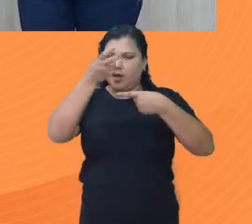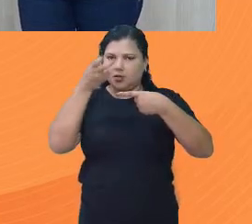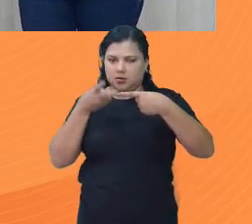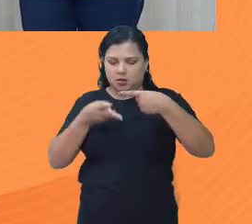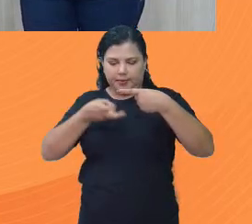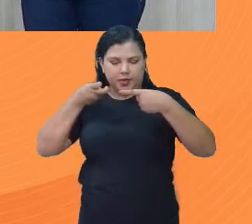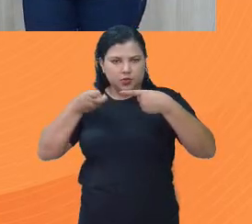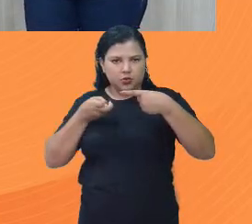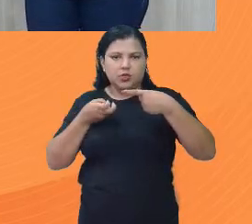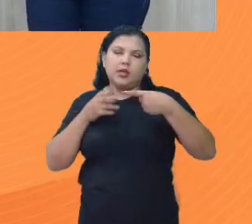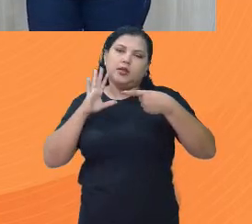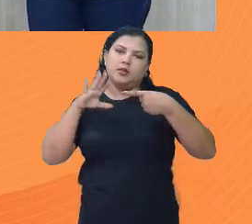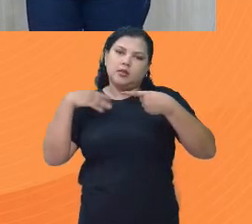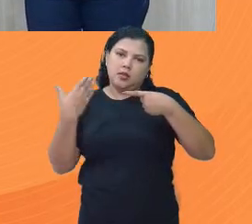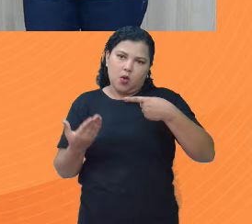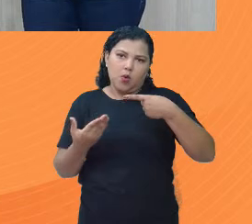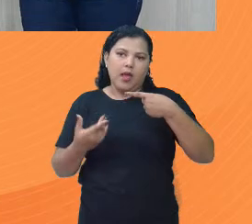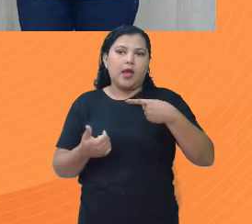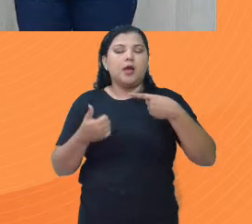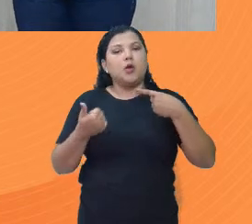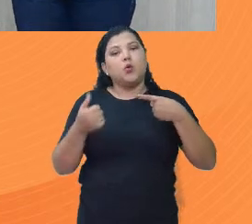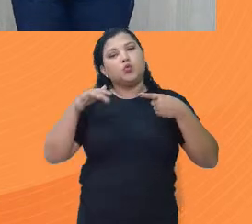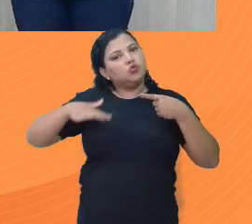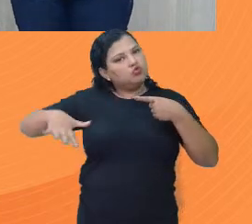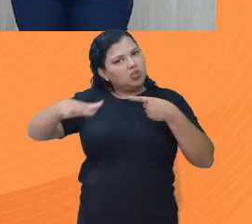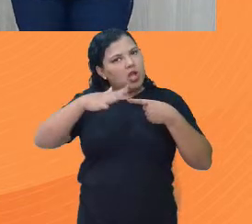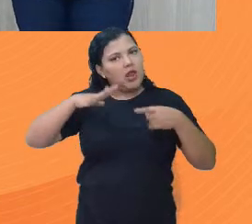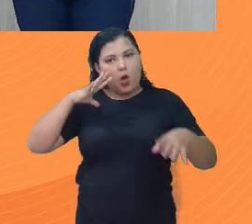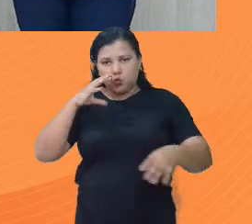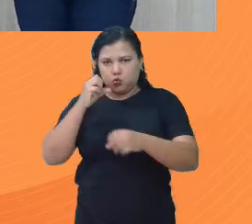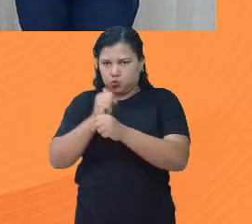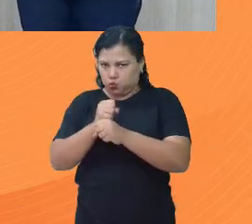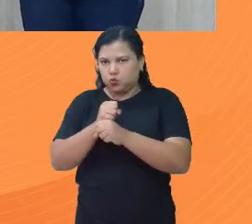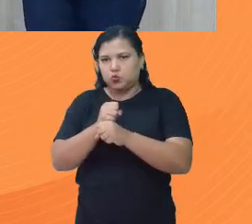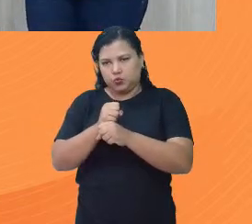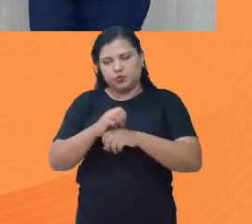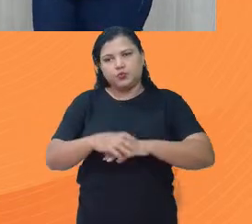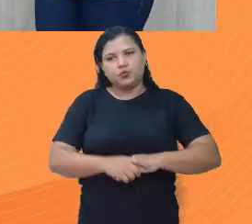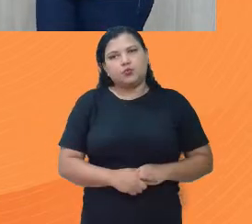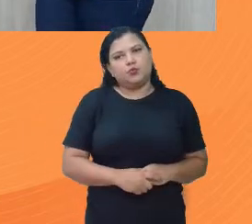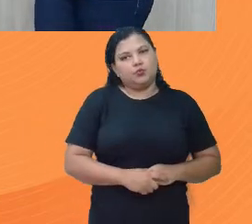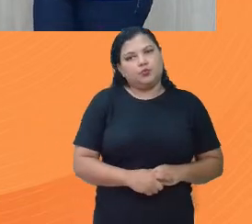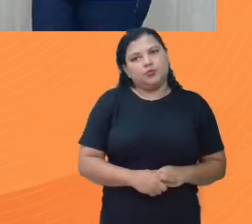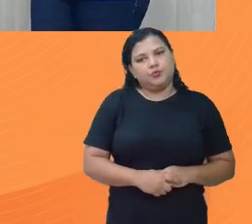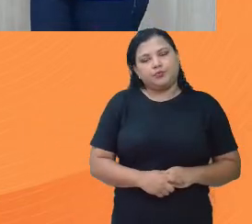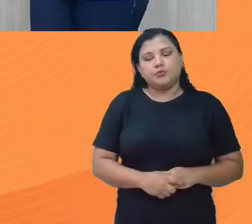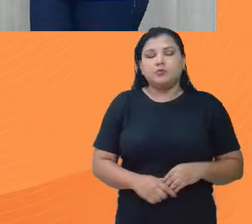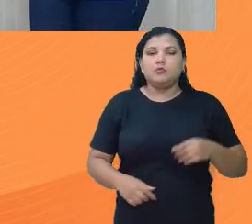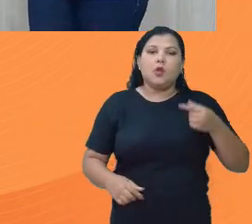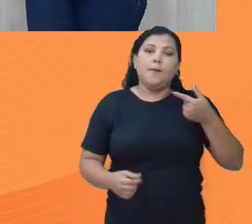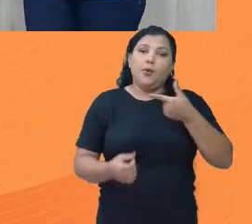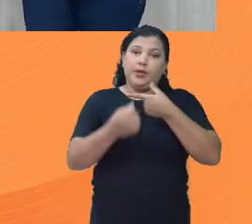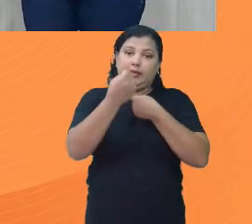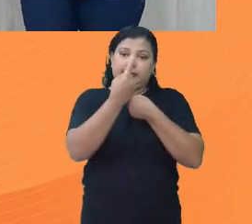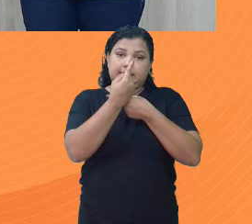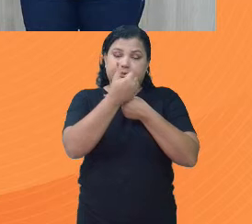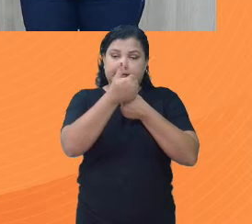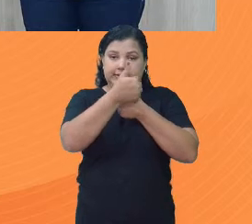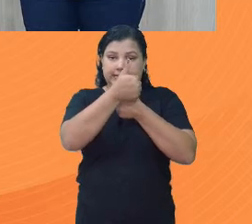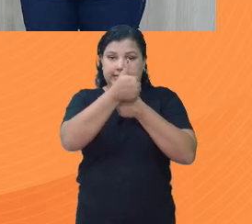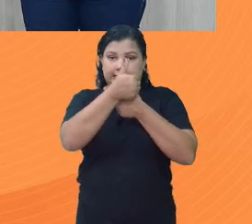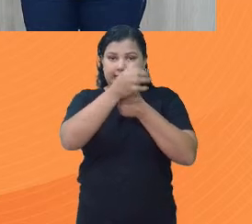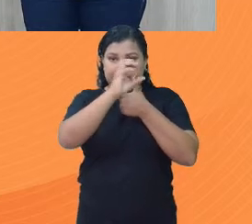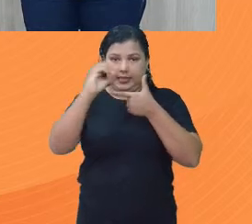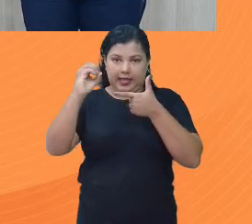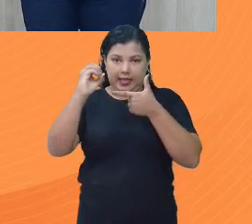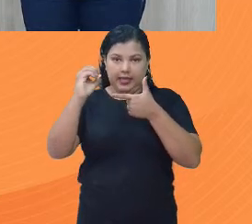essas 100 partes. Então, a gente está observando o inteiro, a gente está observando o todo, né? 100 dividido para 100, a gente vai ter 1 ali.